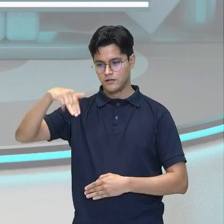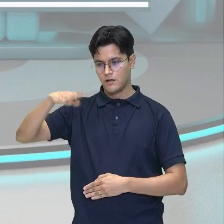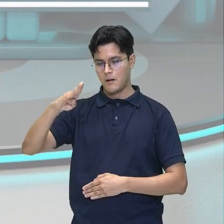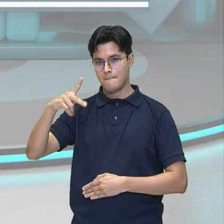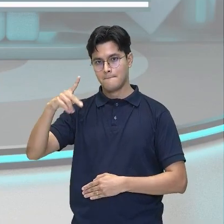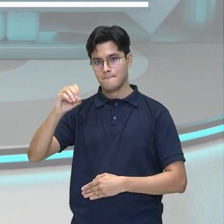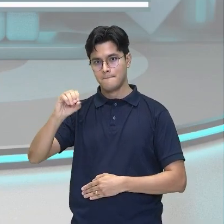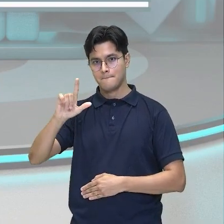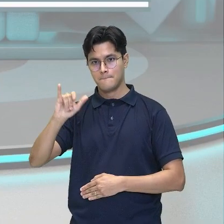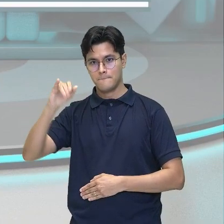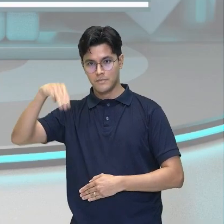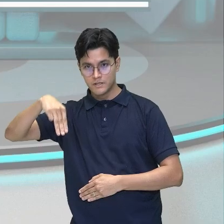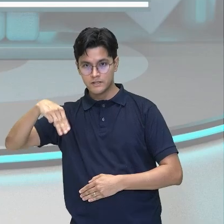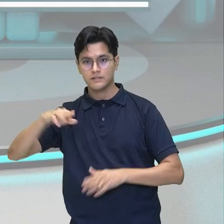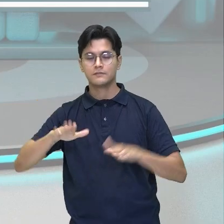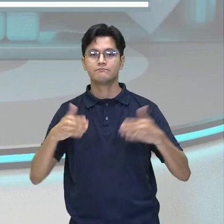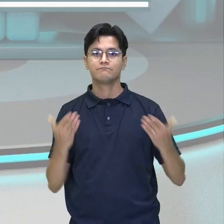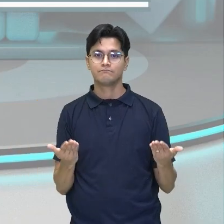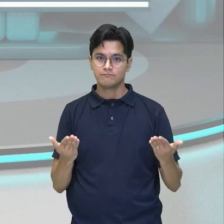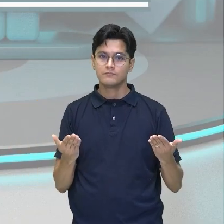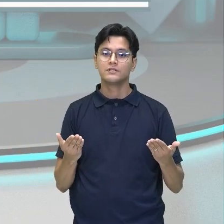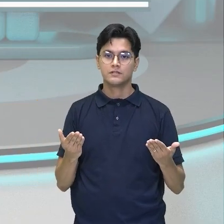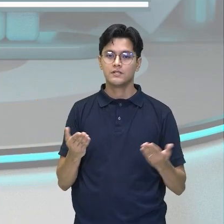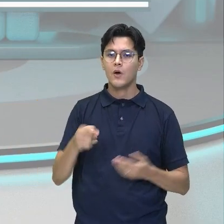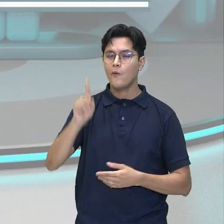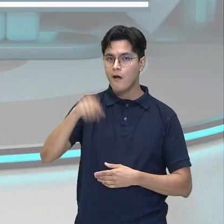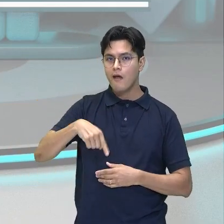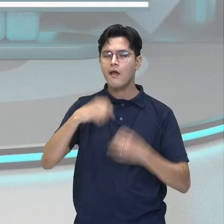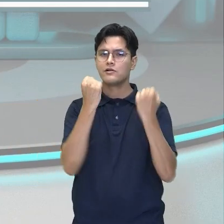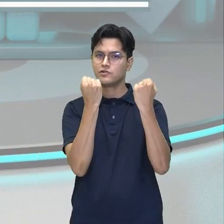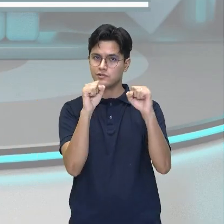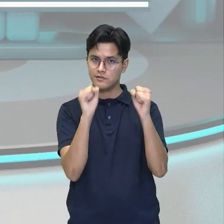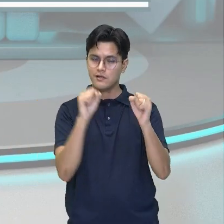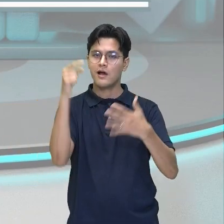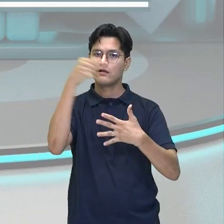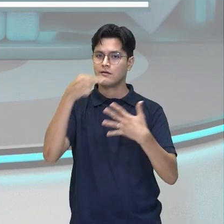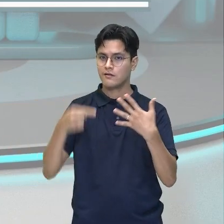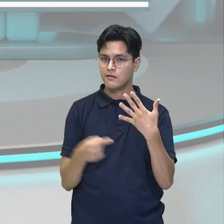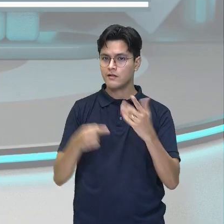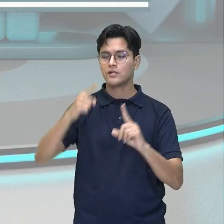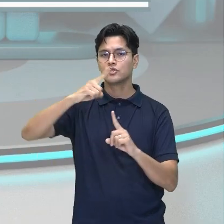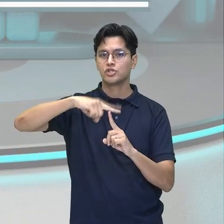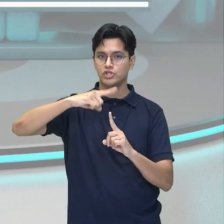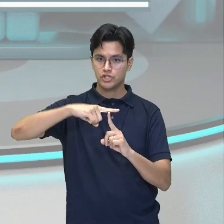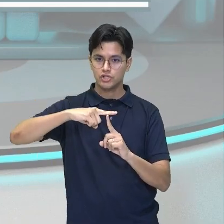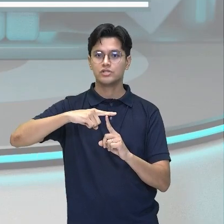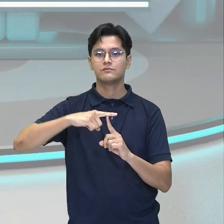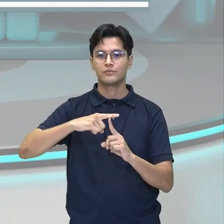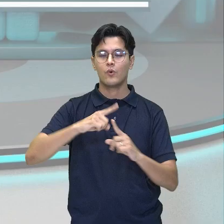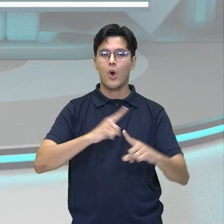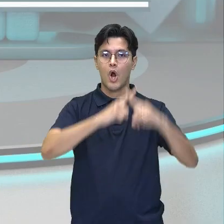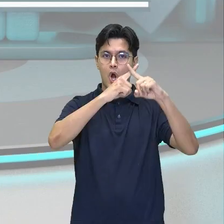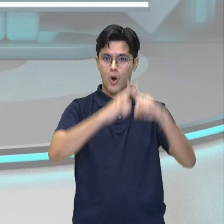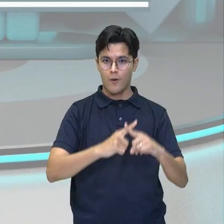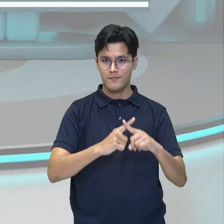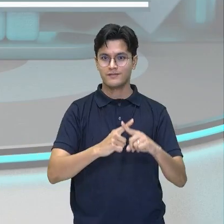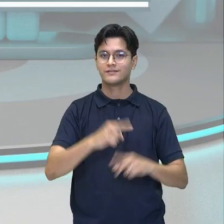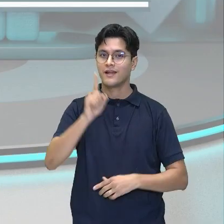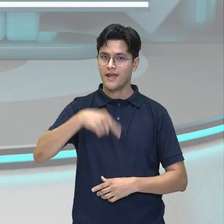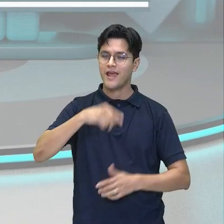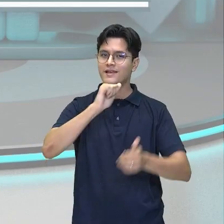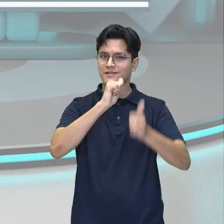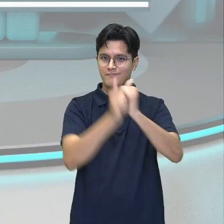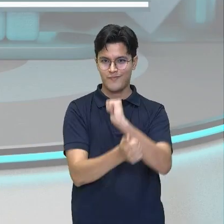movimentos, tá bom? Então, essas ginásticas aqui que eu citei para vocês são ginástica do ramo competitivo, ou seja, são